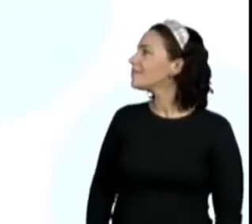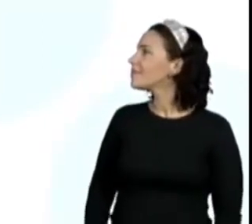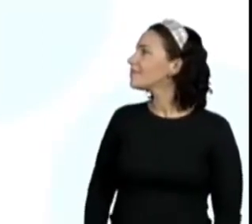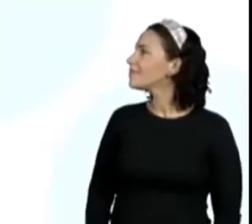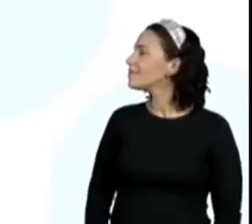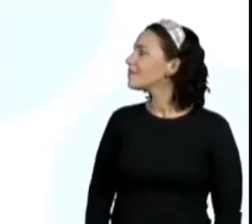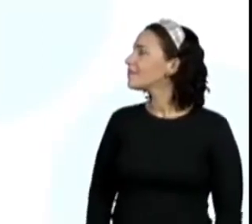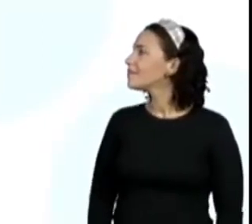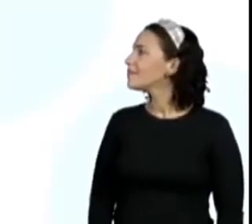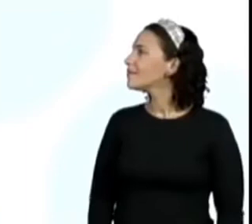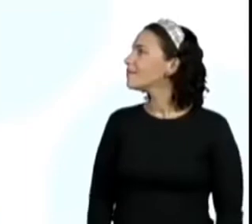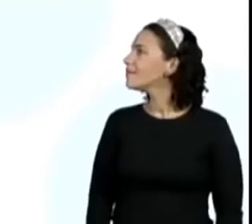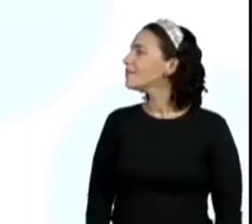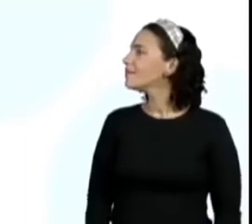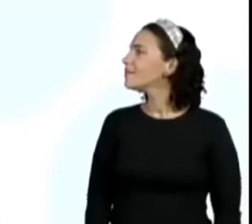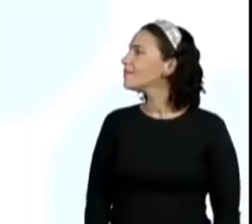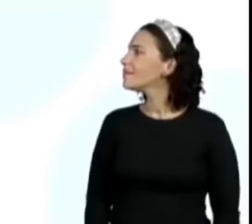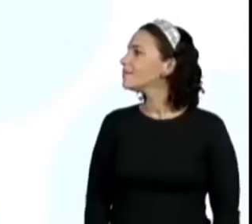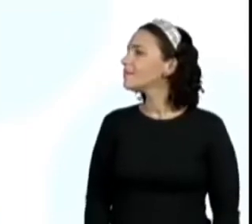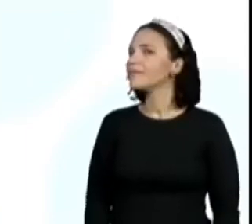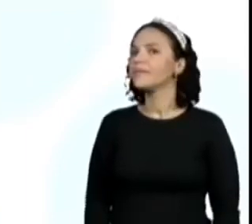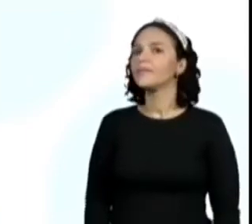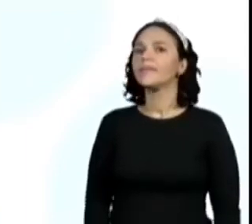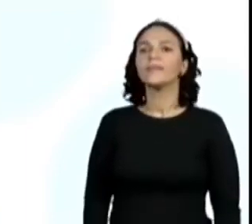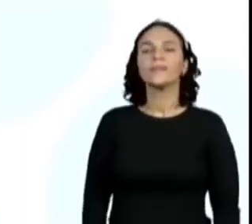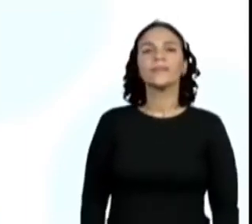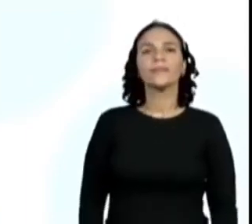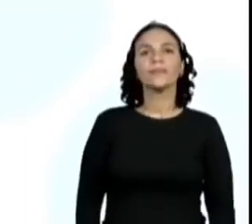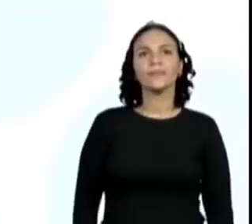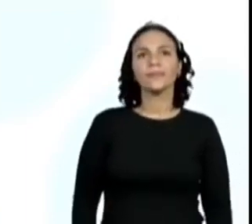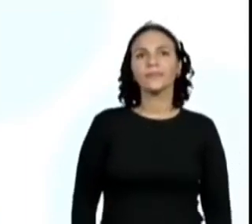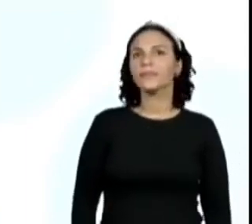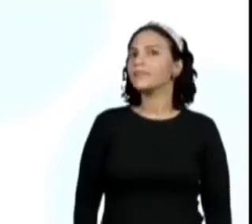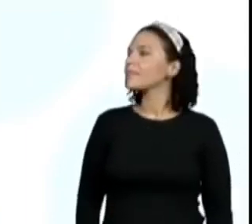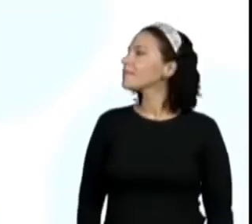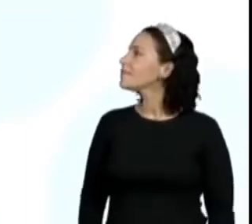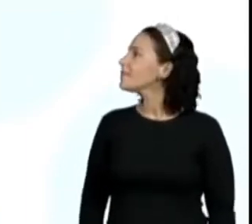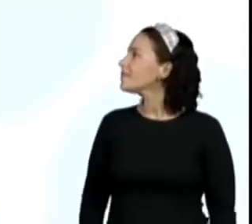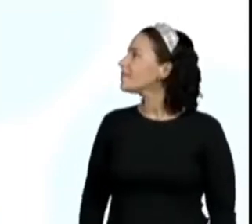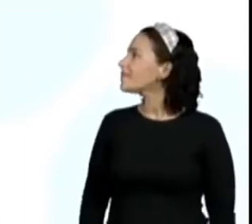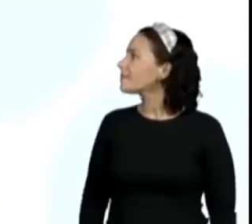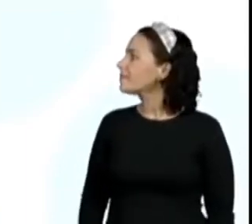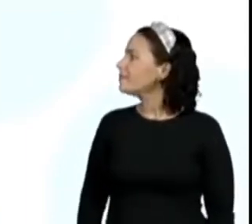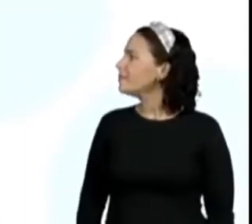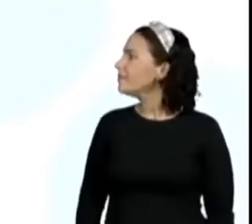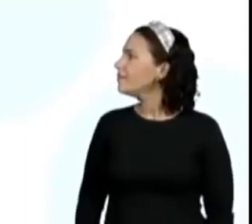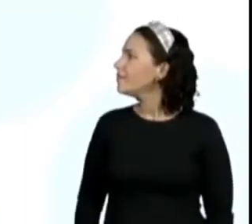Então, meio-dia, macaca Sofia.